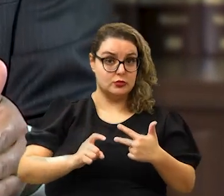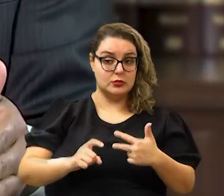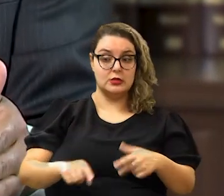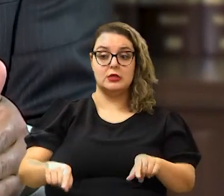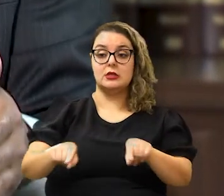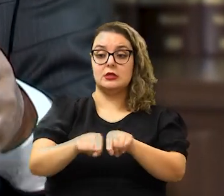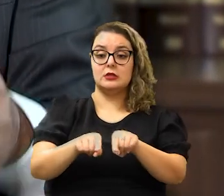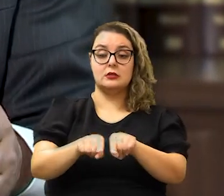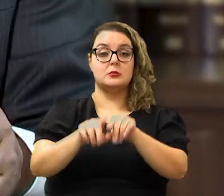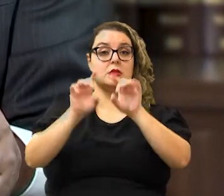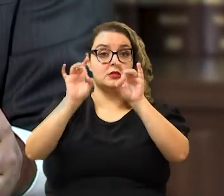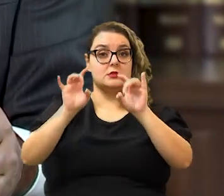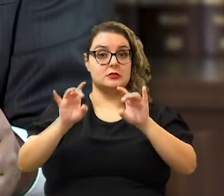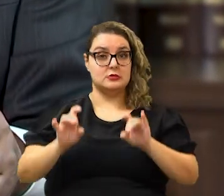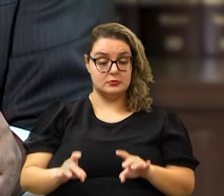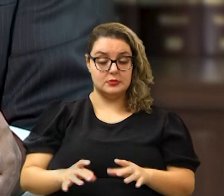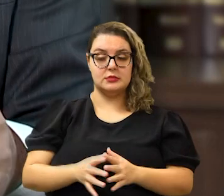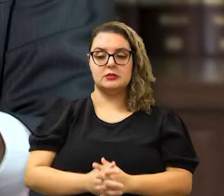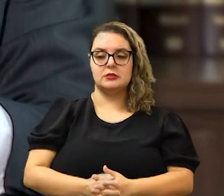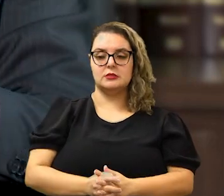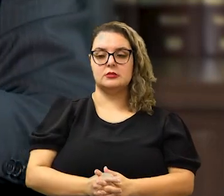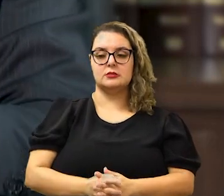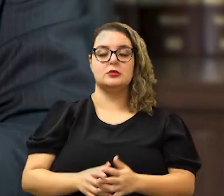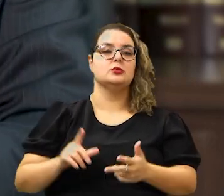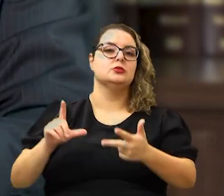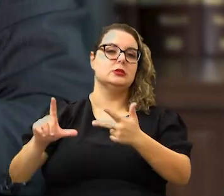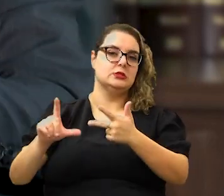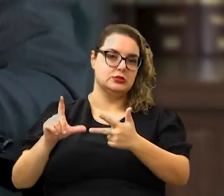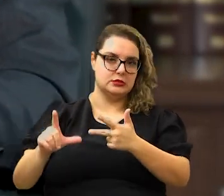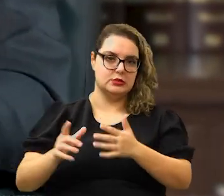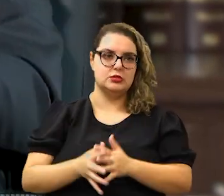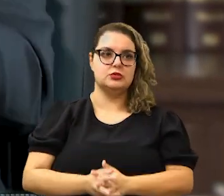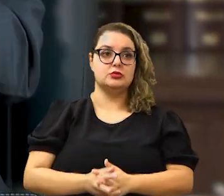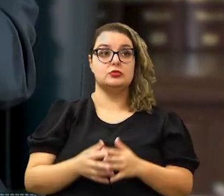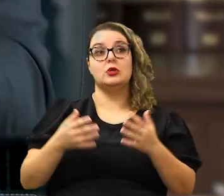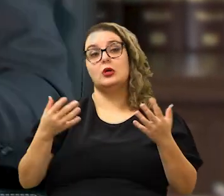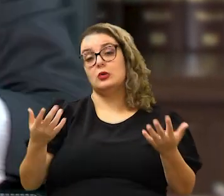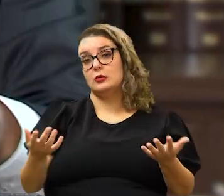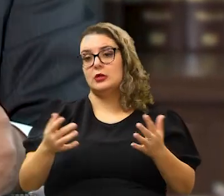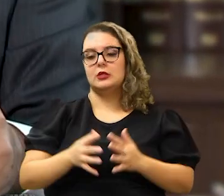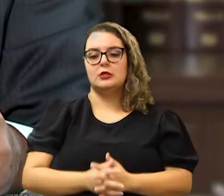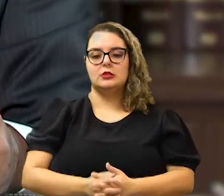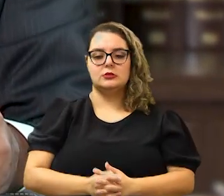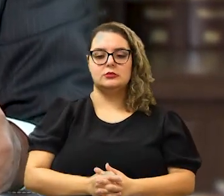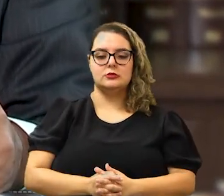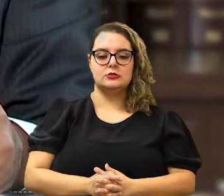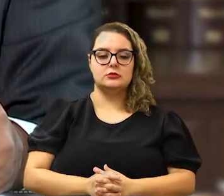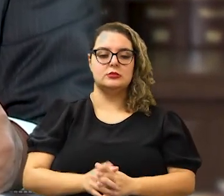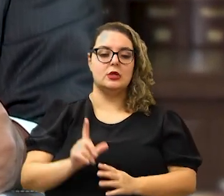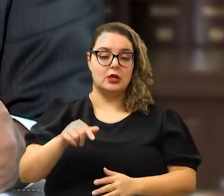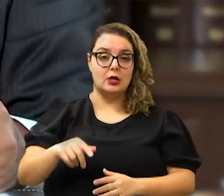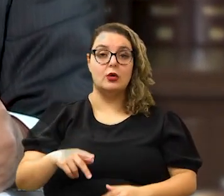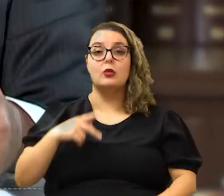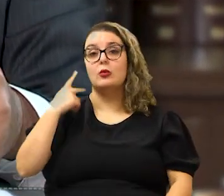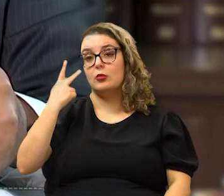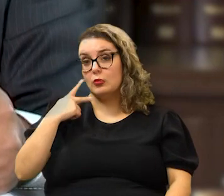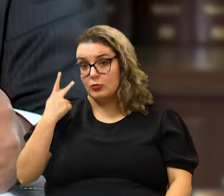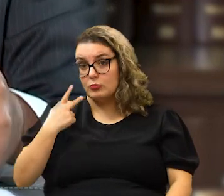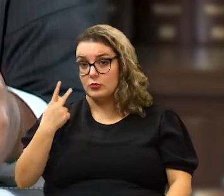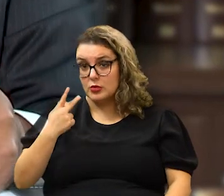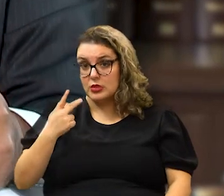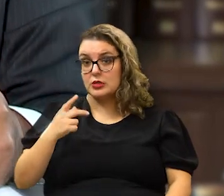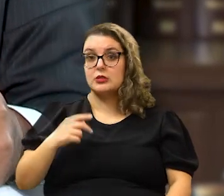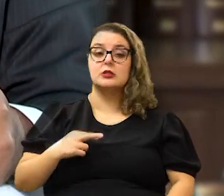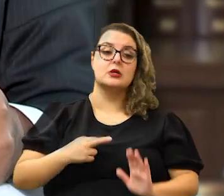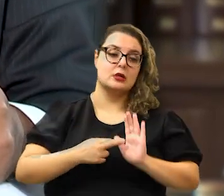contas, o parlamentar que nos representa, que representa a voz da população. Então é